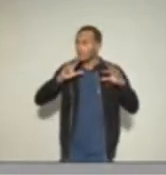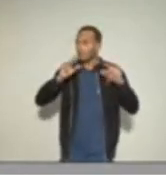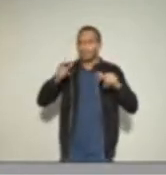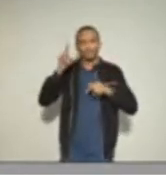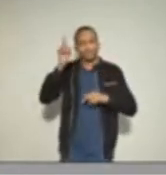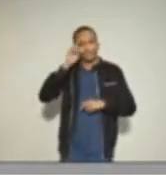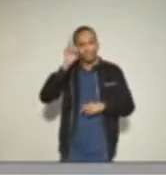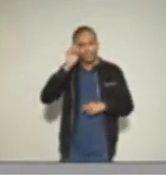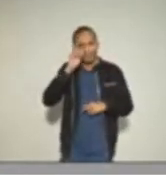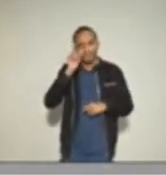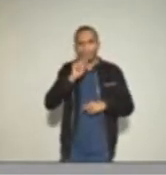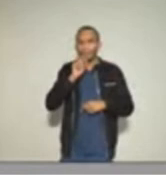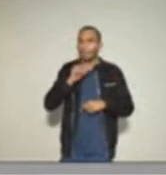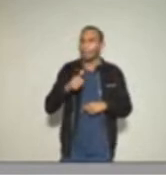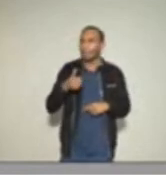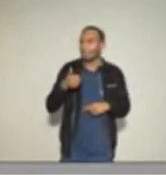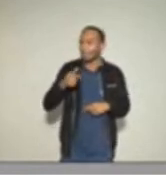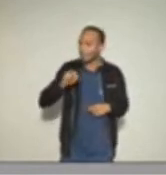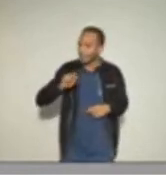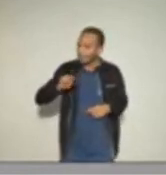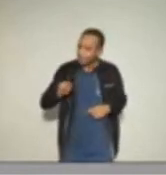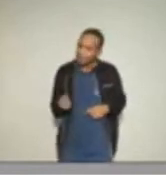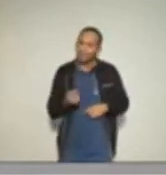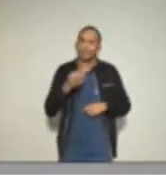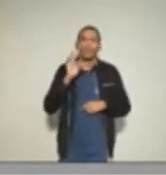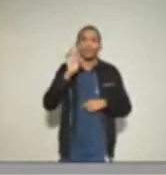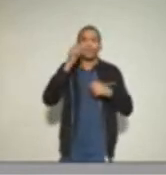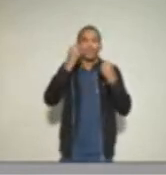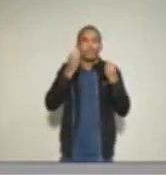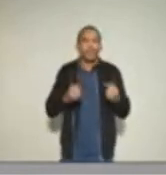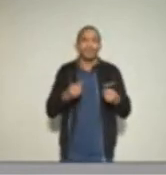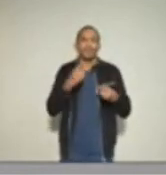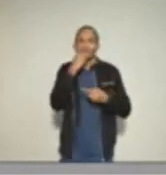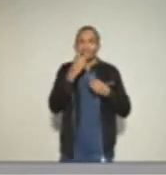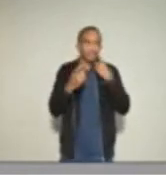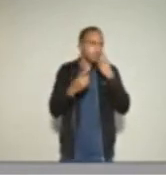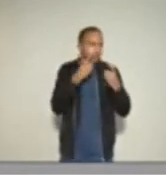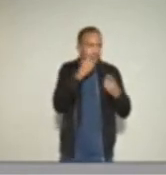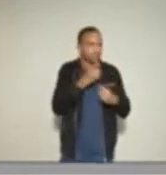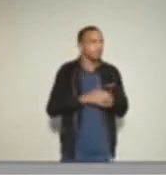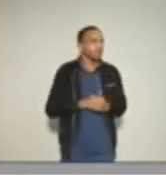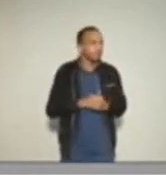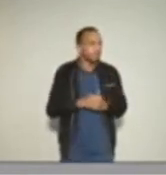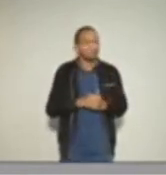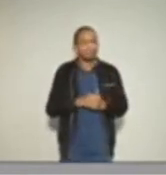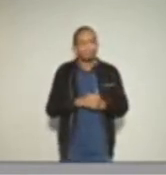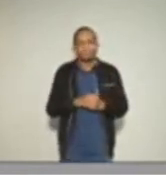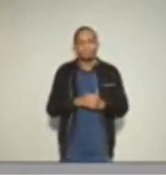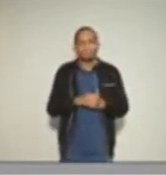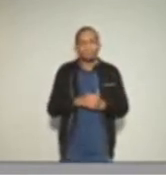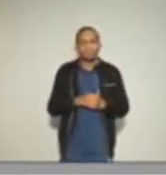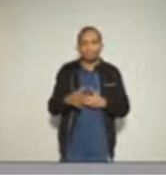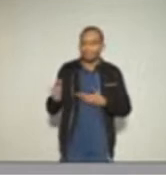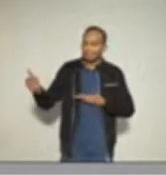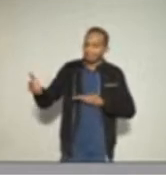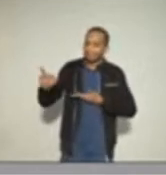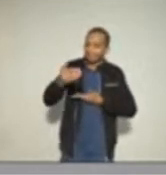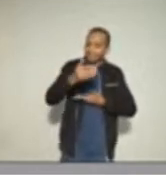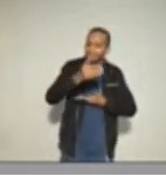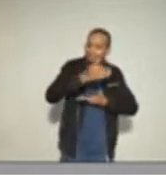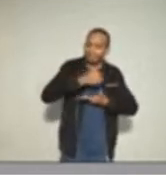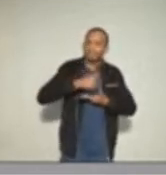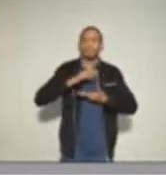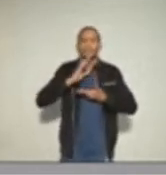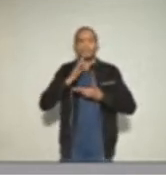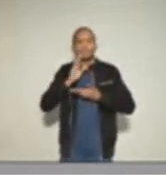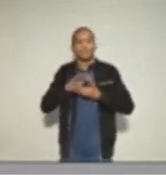dias são 10 mil toneladas de resíduos coletados. Está sendo coletado? Está sendo coletado.